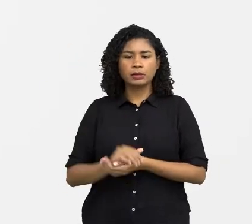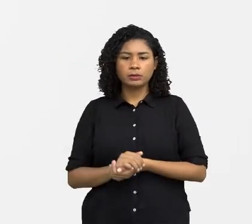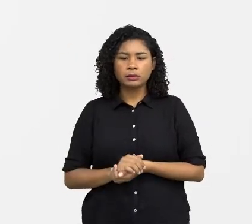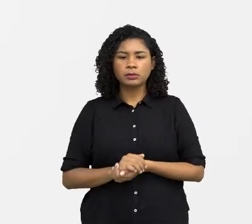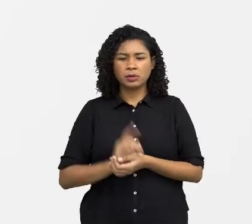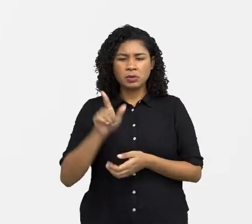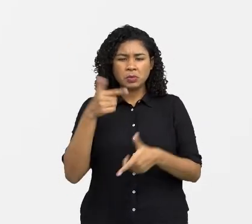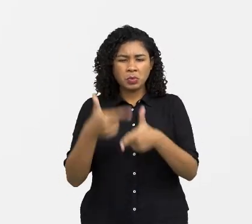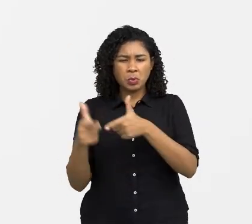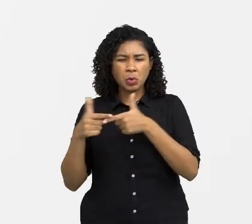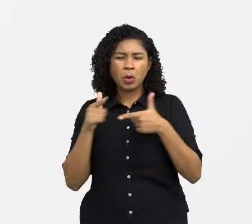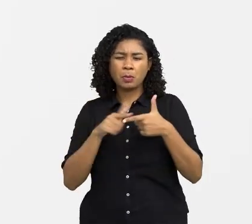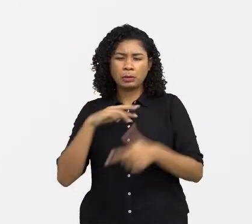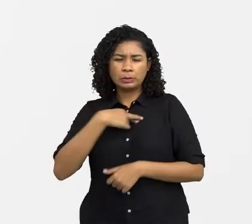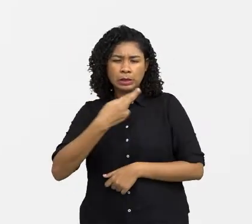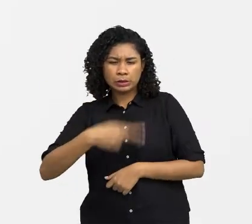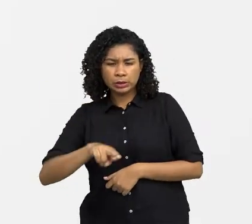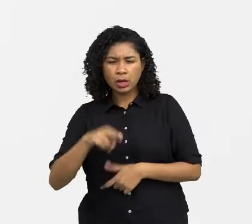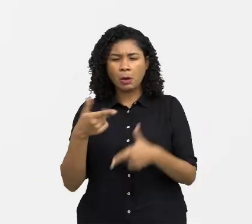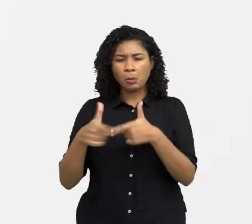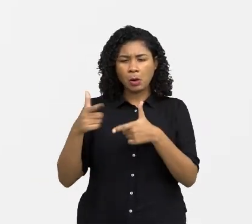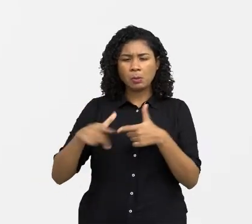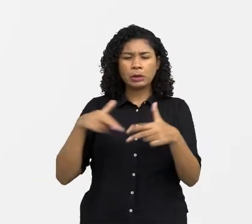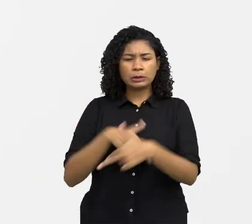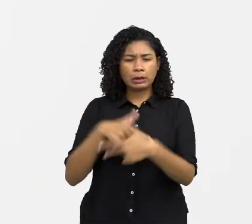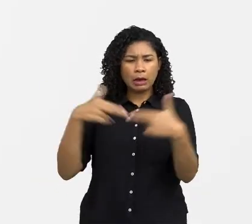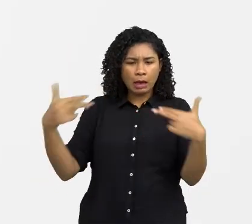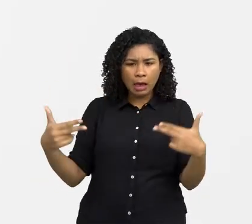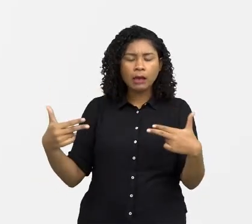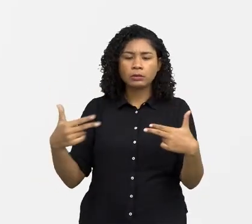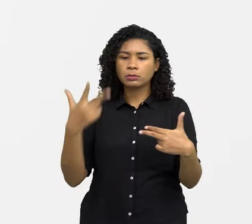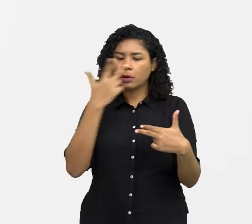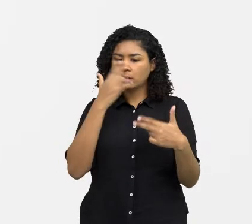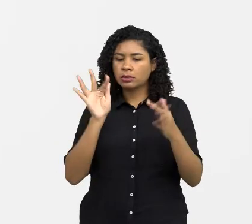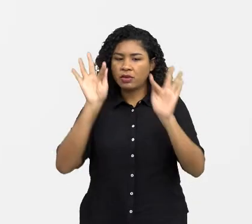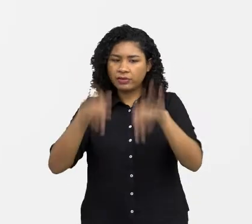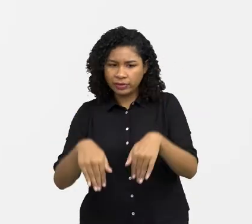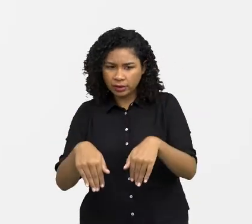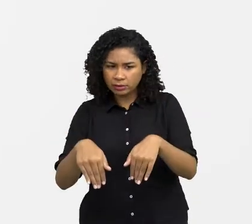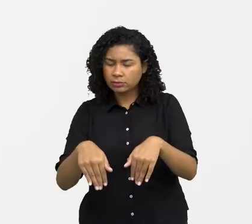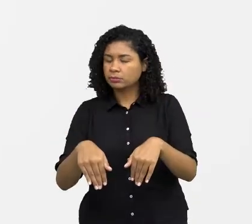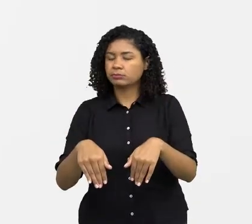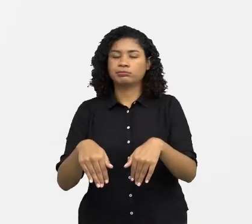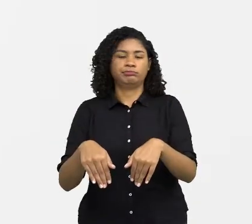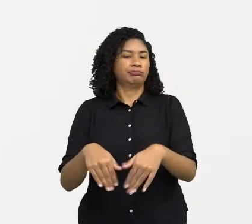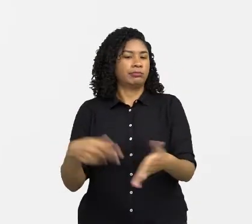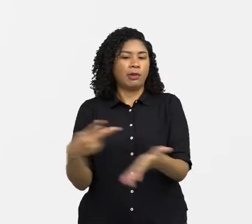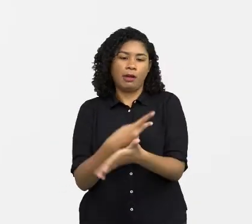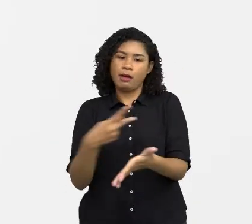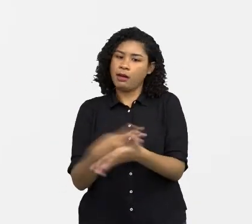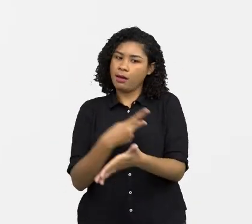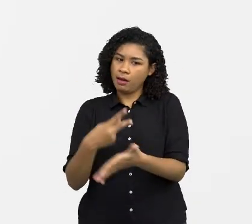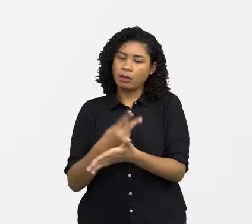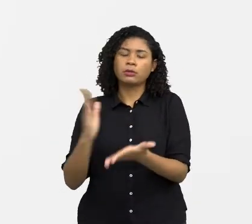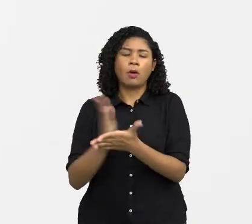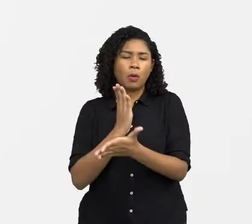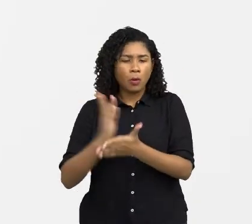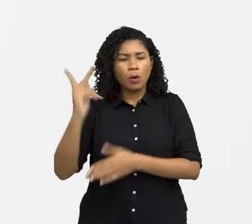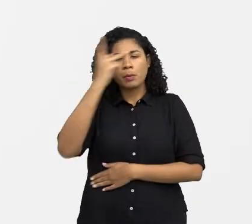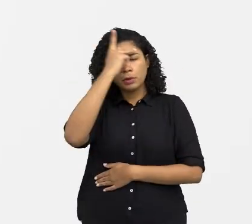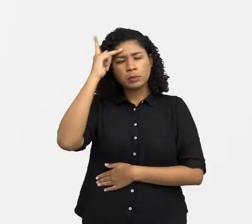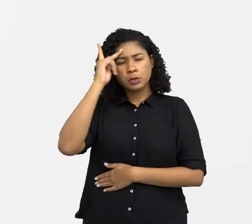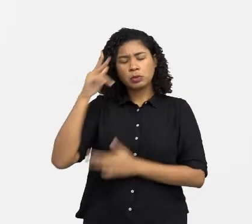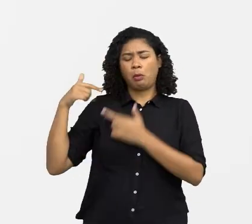conflitos étnicos e religiosos em todo o planeta. Totalmente o contrário, até porque tem gente que ainda é muito